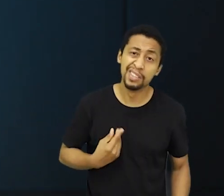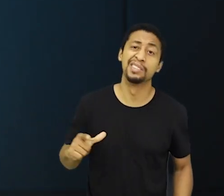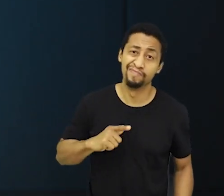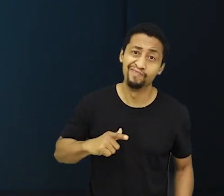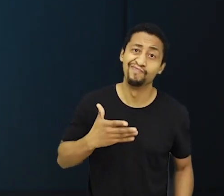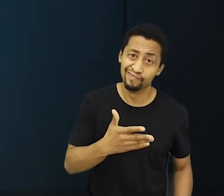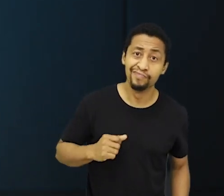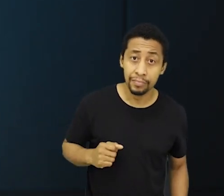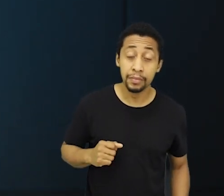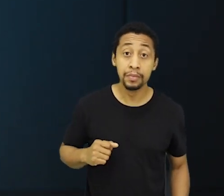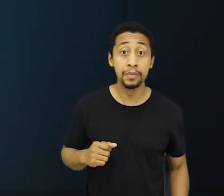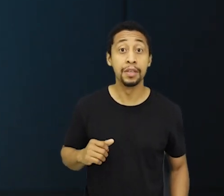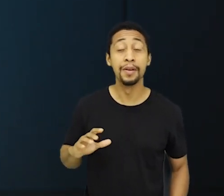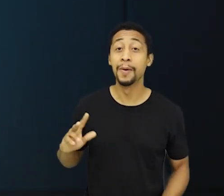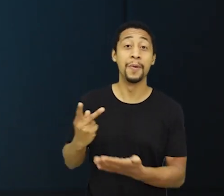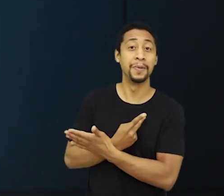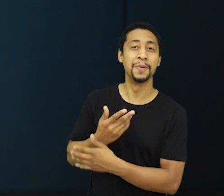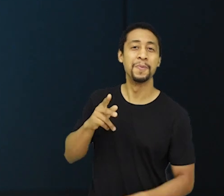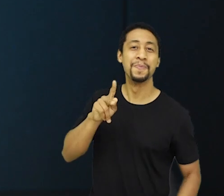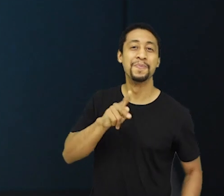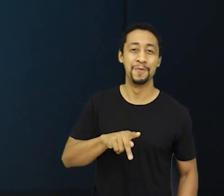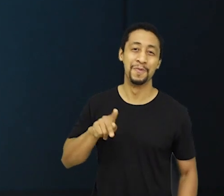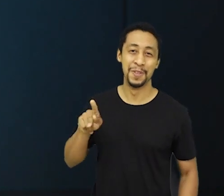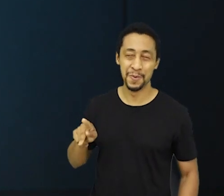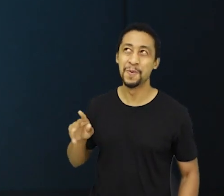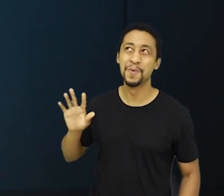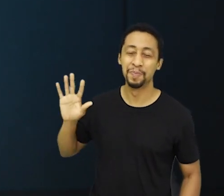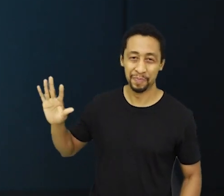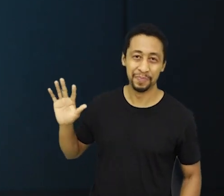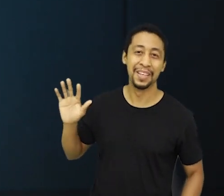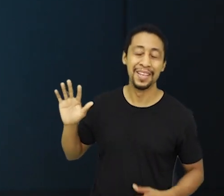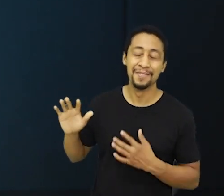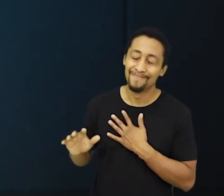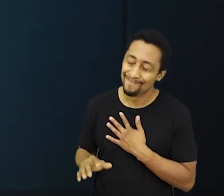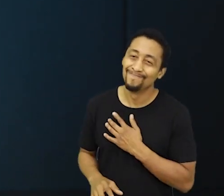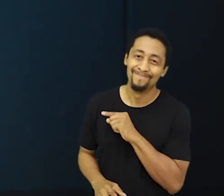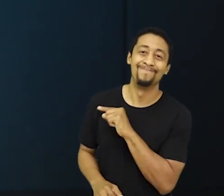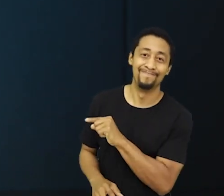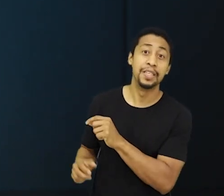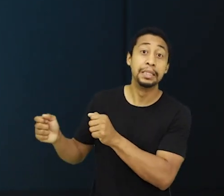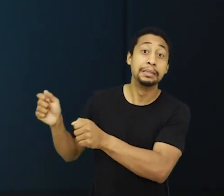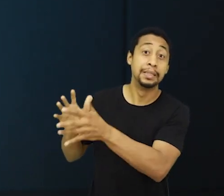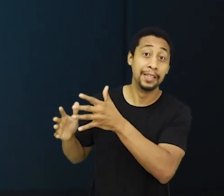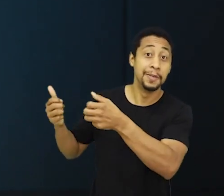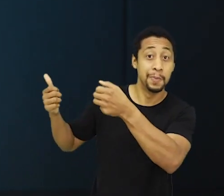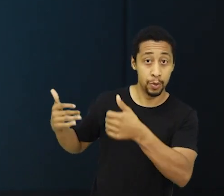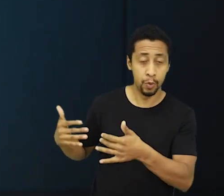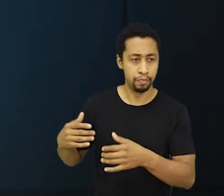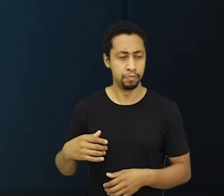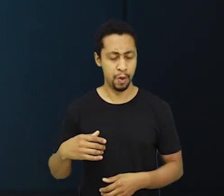um professor, em que eu tenho muita estima, que diz o seguinte: eu confio no